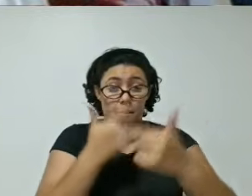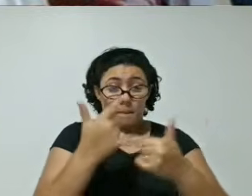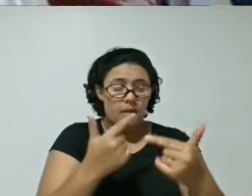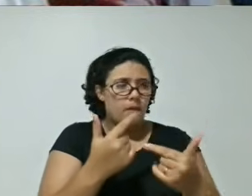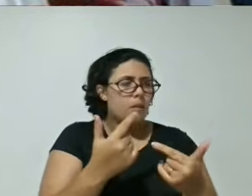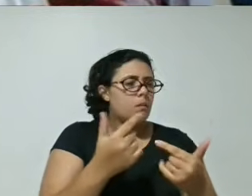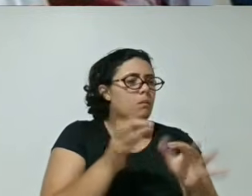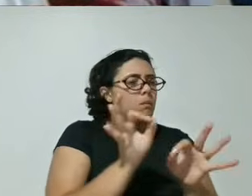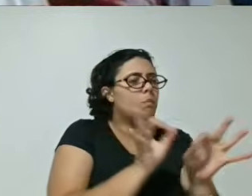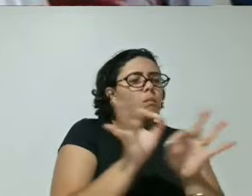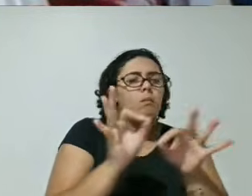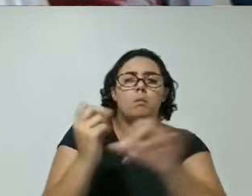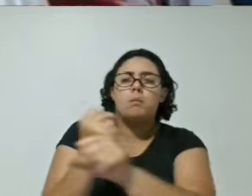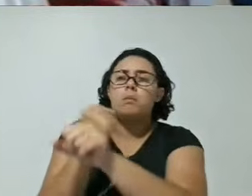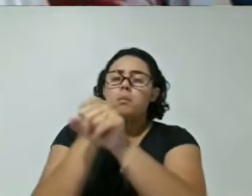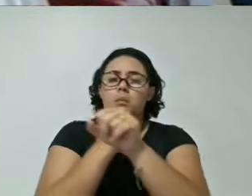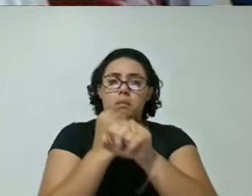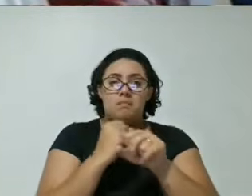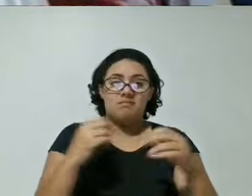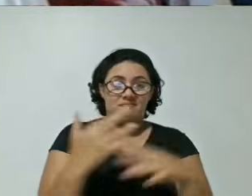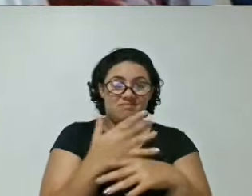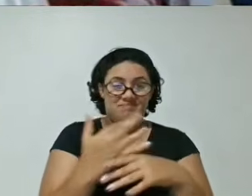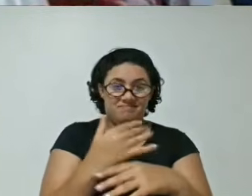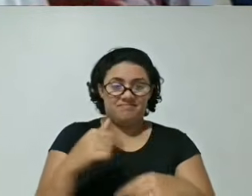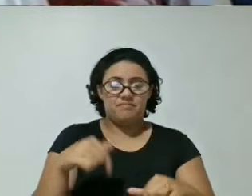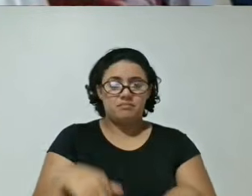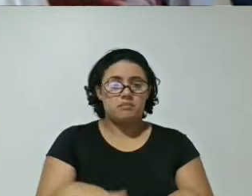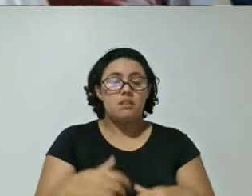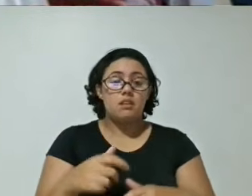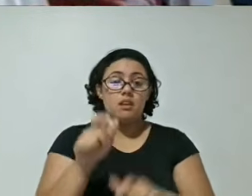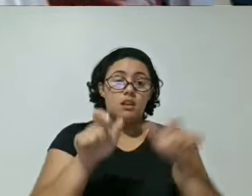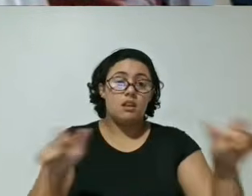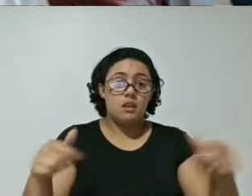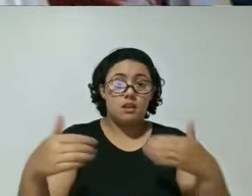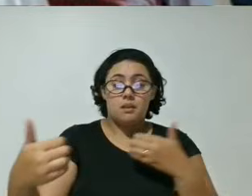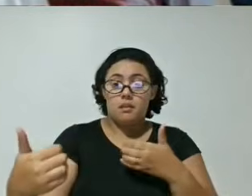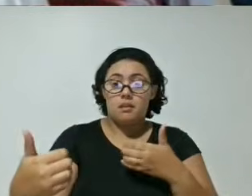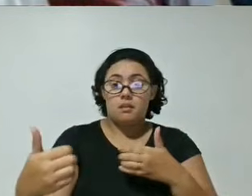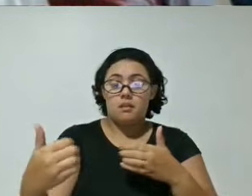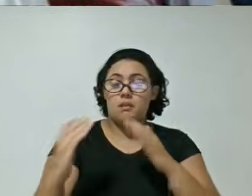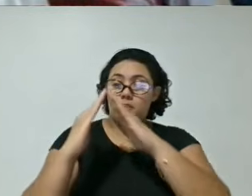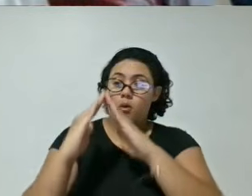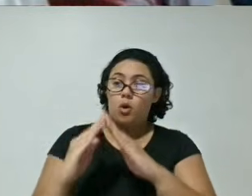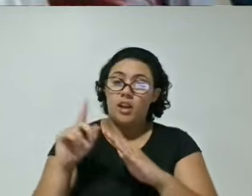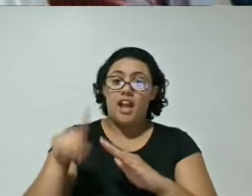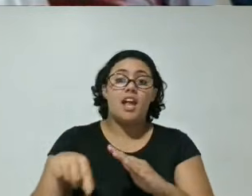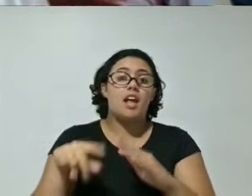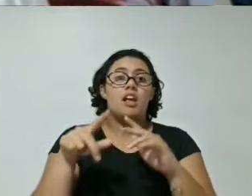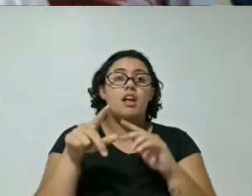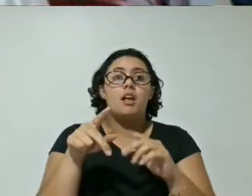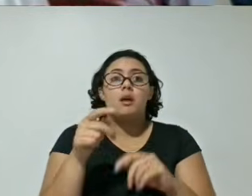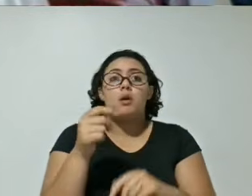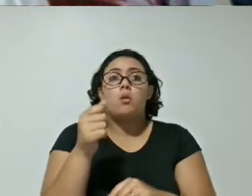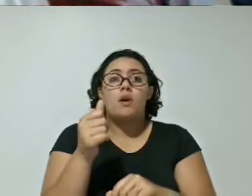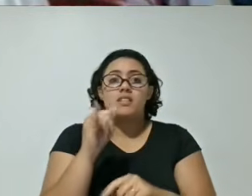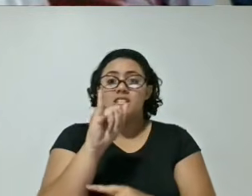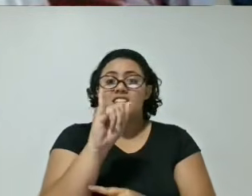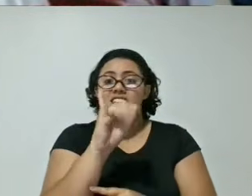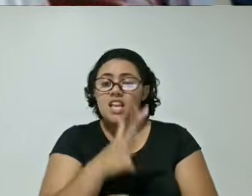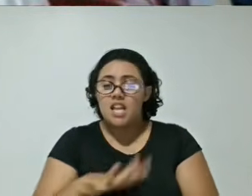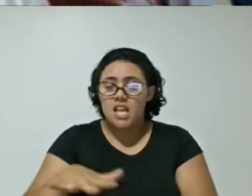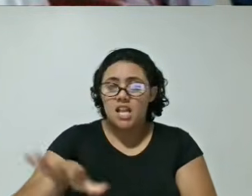dessa visão dela, né, de quem mora ali quase de uma ilha mesmo, dentro da comunidade, e a visão da Iana Carvalho,